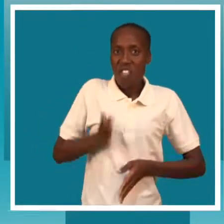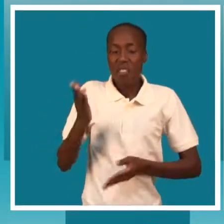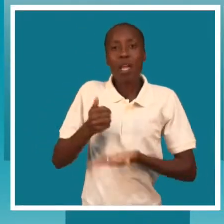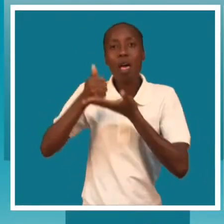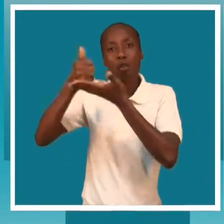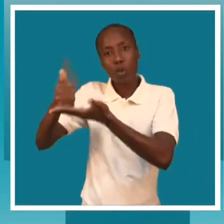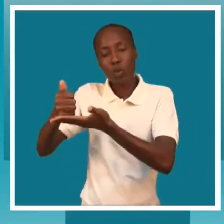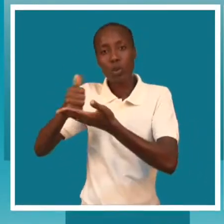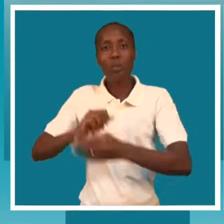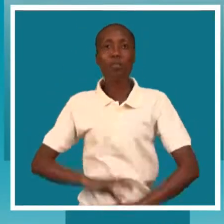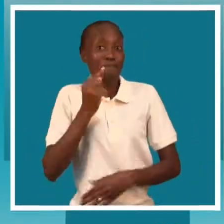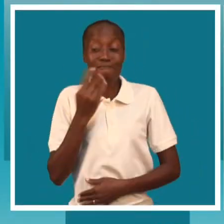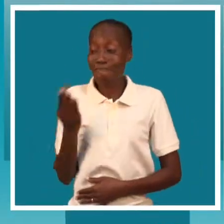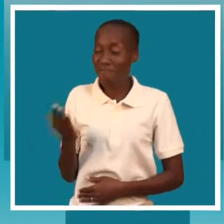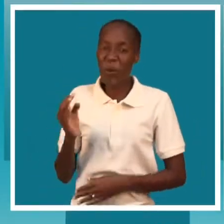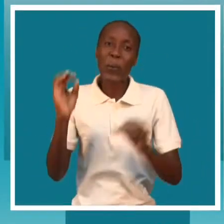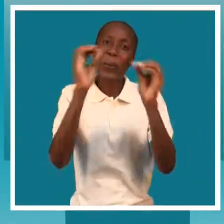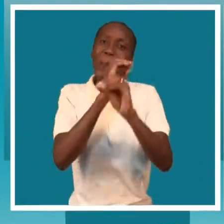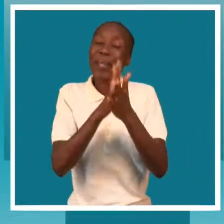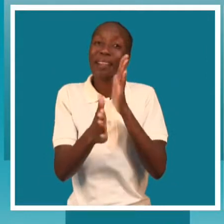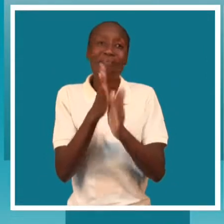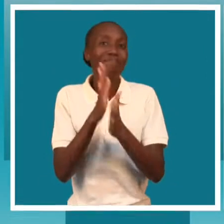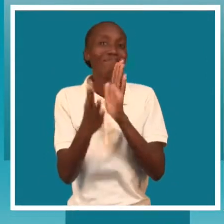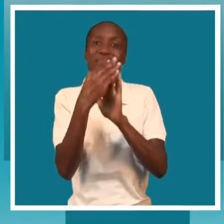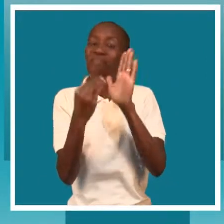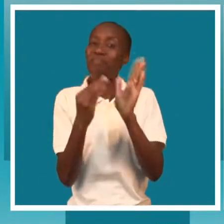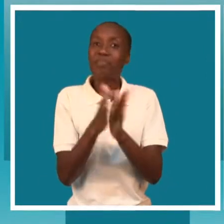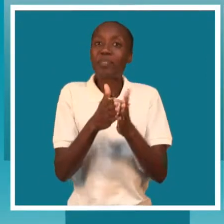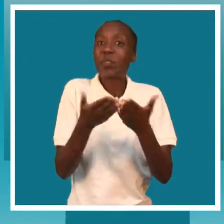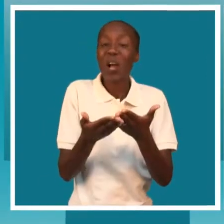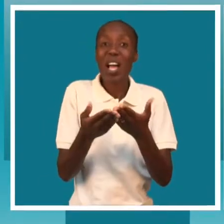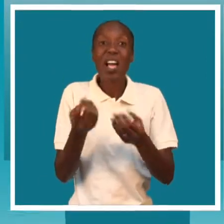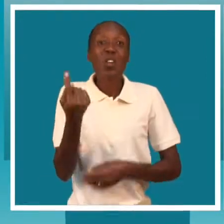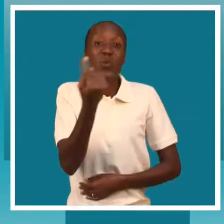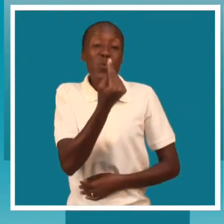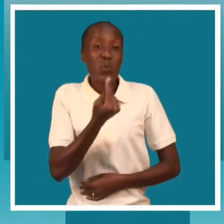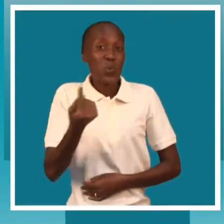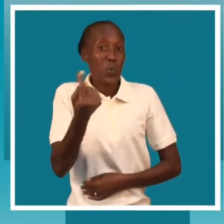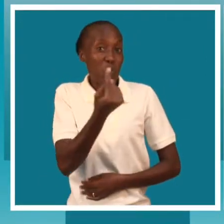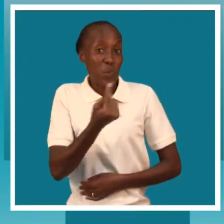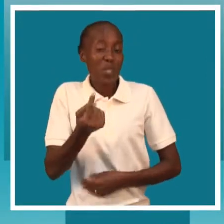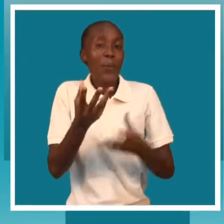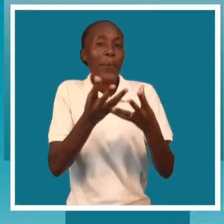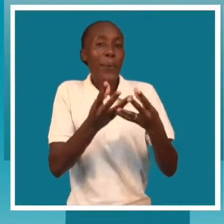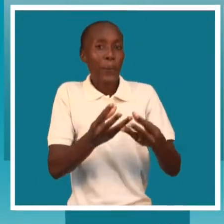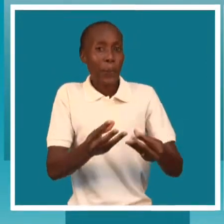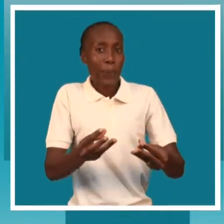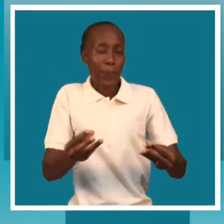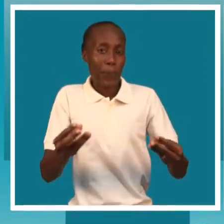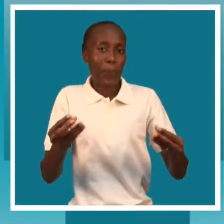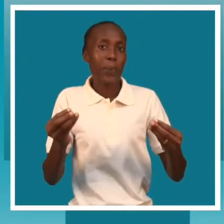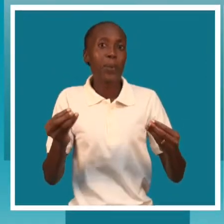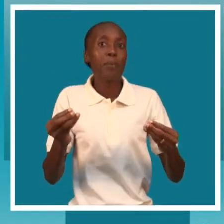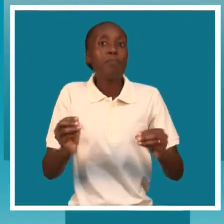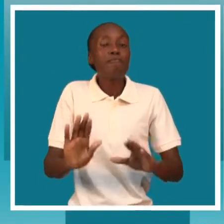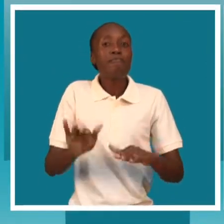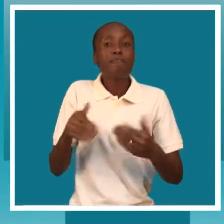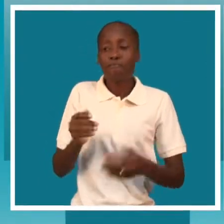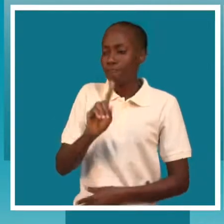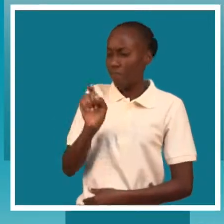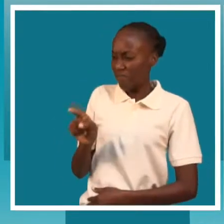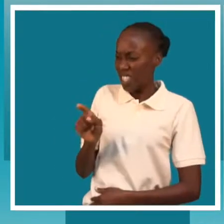salvar a sua filha. Não conseguiram nada. Não conseguiram. Pelo que vejo, acho que parou sozinha. Não